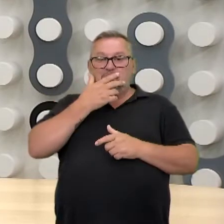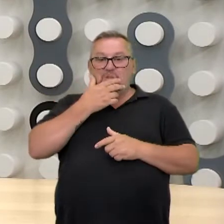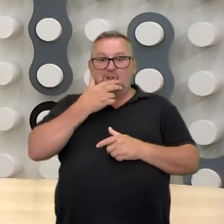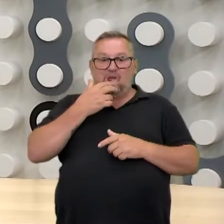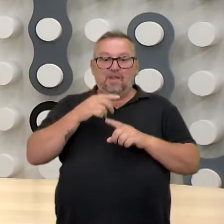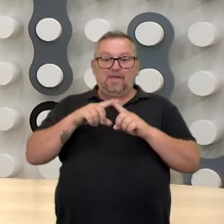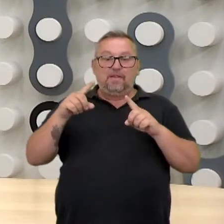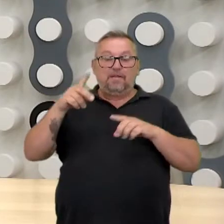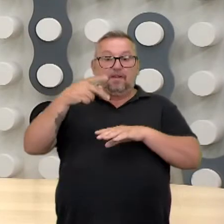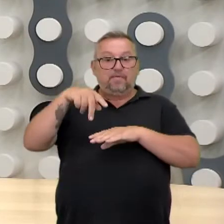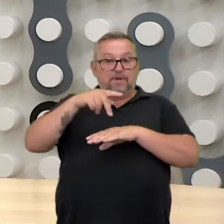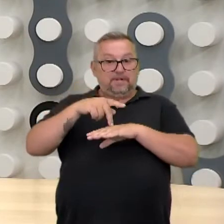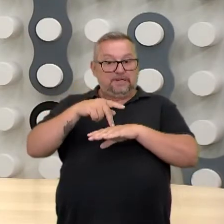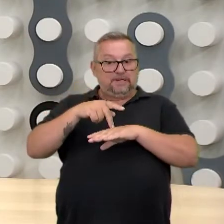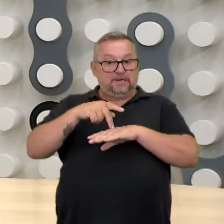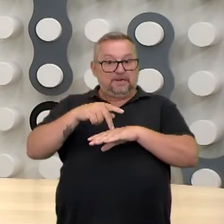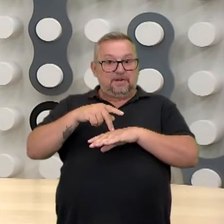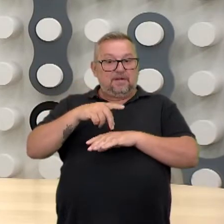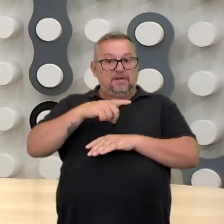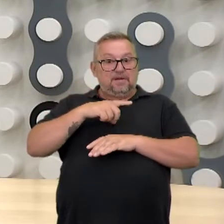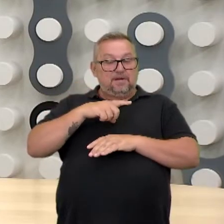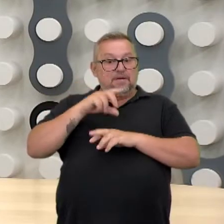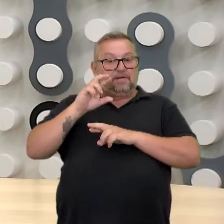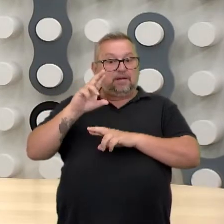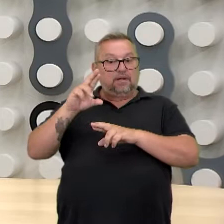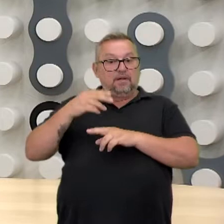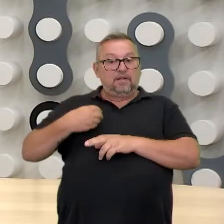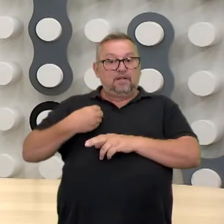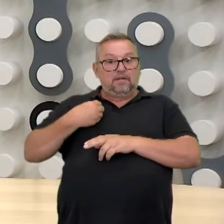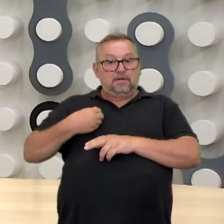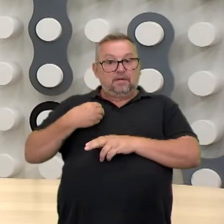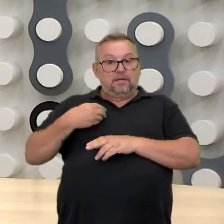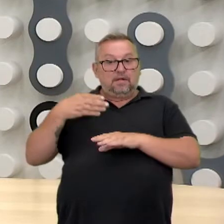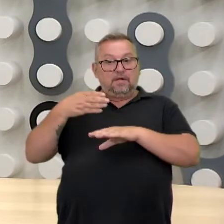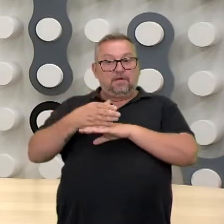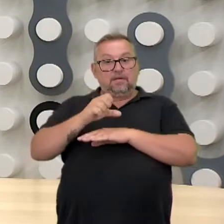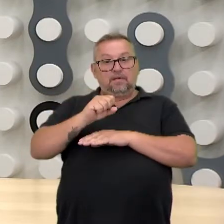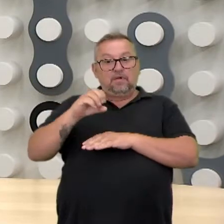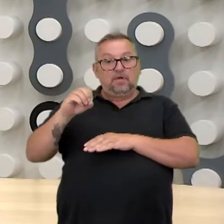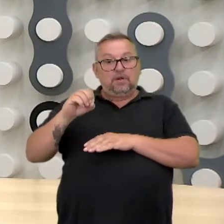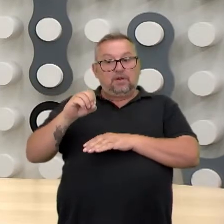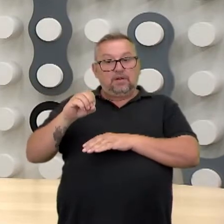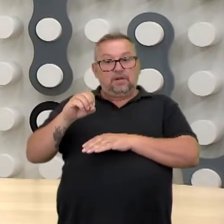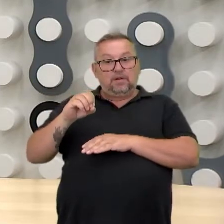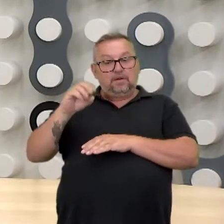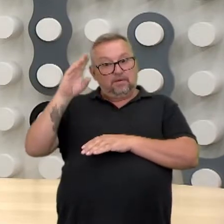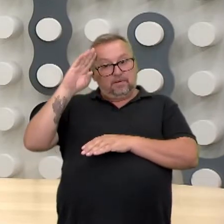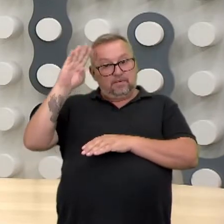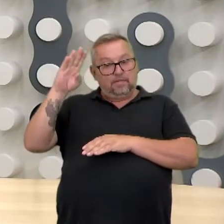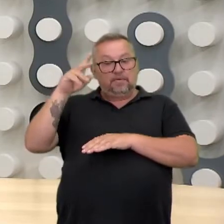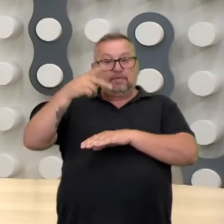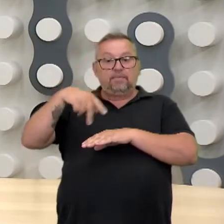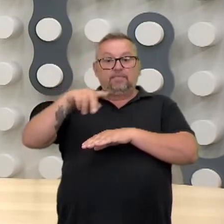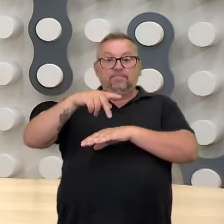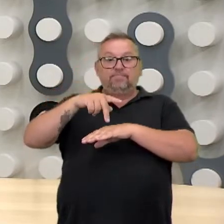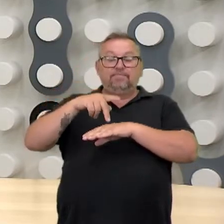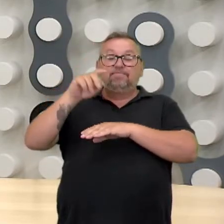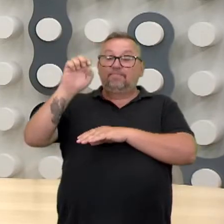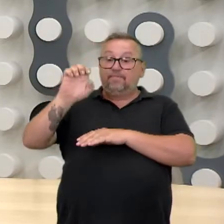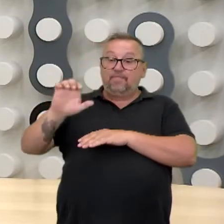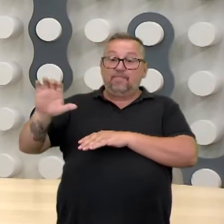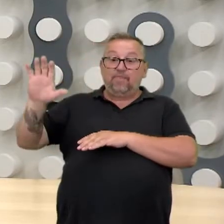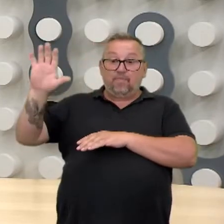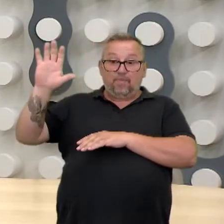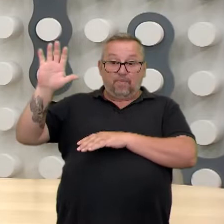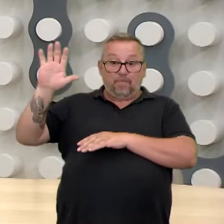há países aí que tem aí uma expectativa de vida de acima de 80 anos, aí principalmente os países europeus,